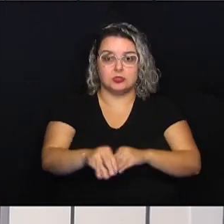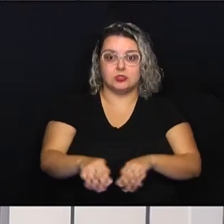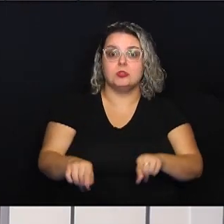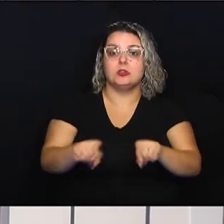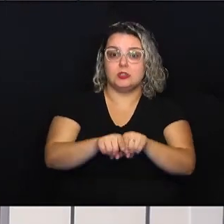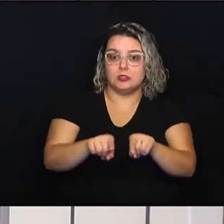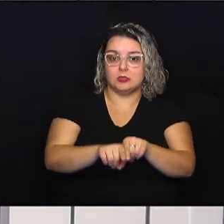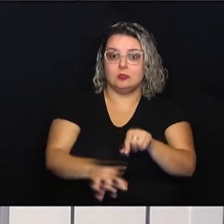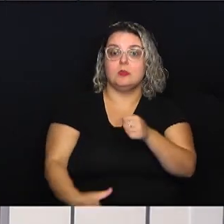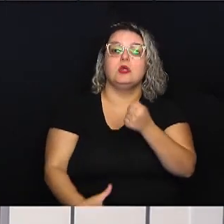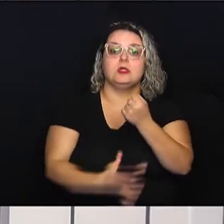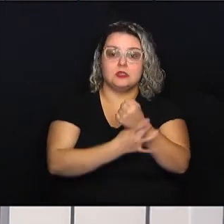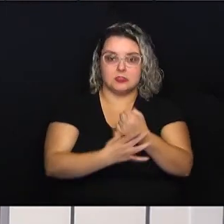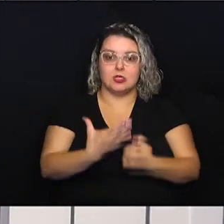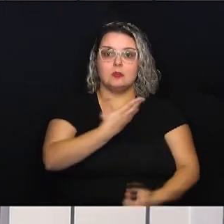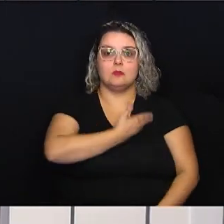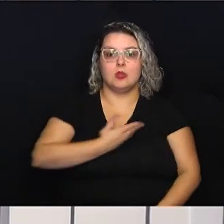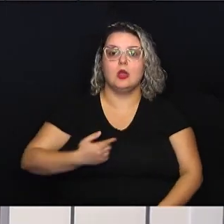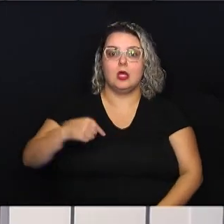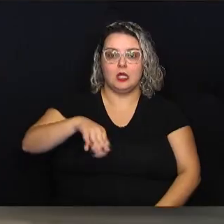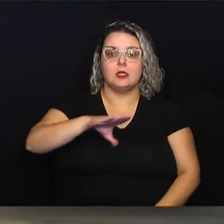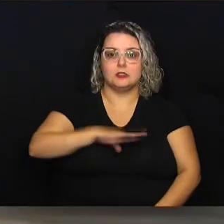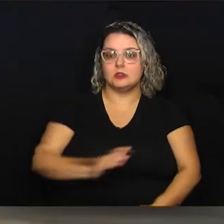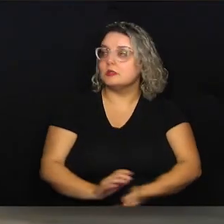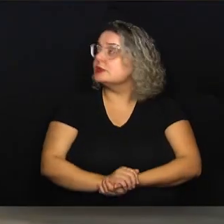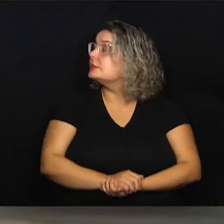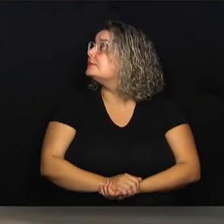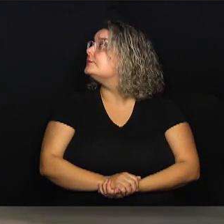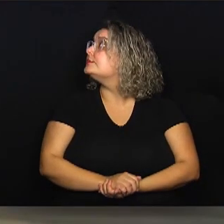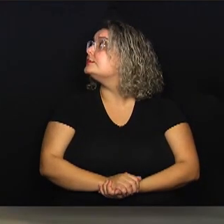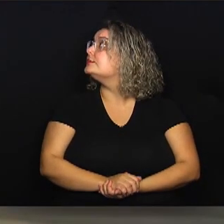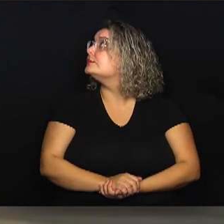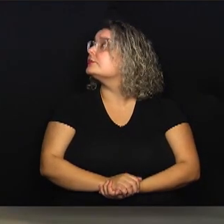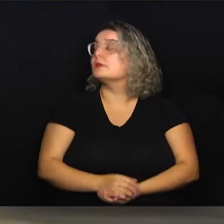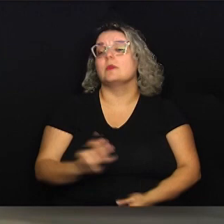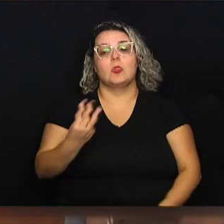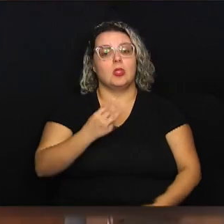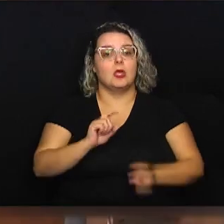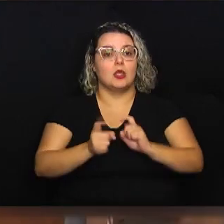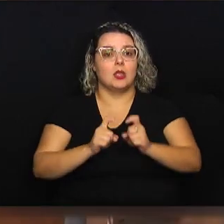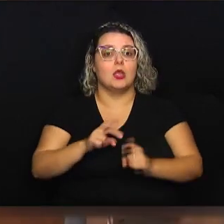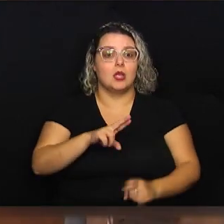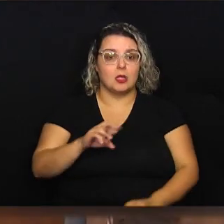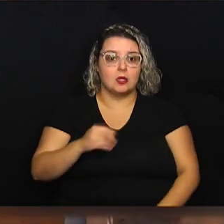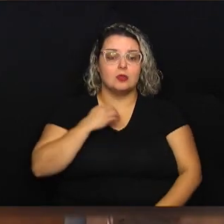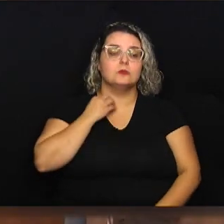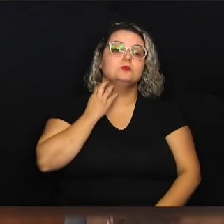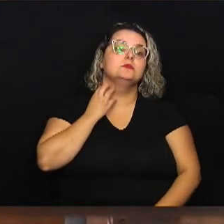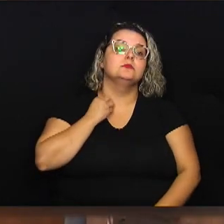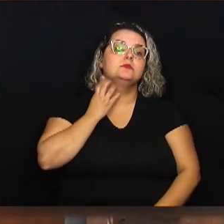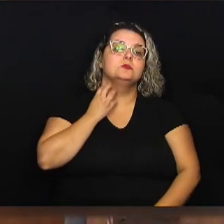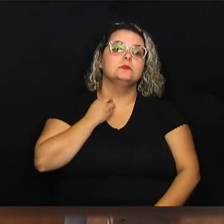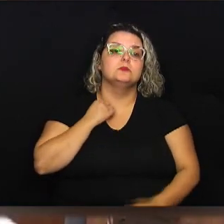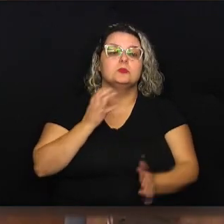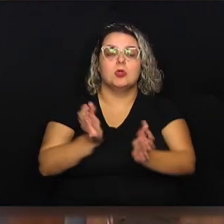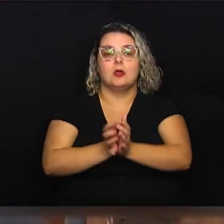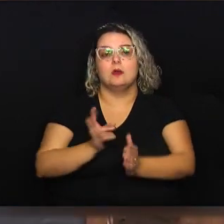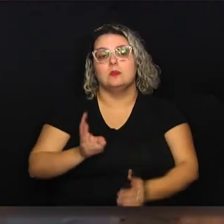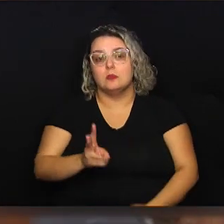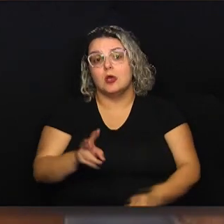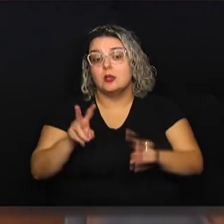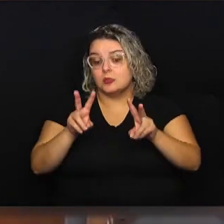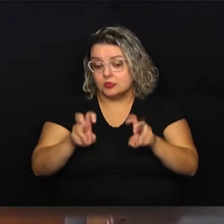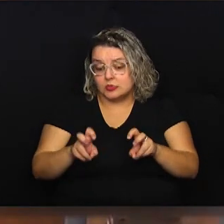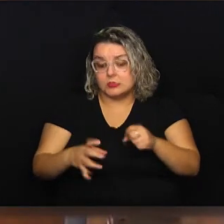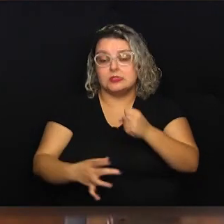de Segurança Pública aqui do município. A terceira reunião ordinária da Comissão Permanente para os Assuntos